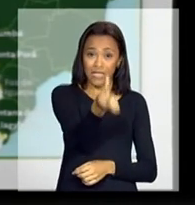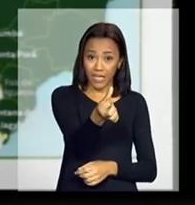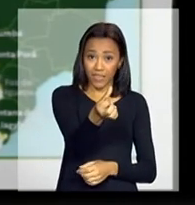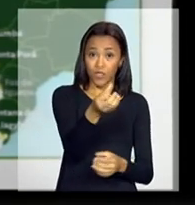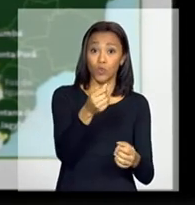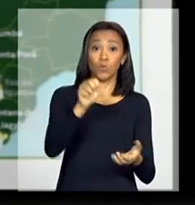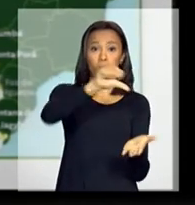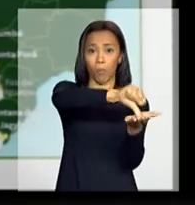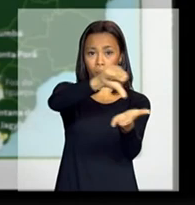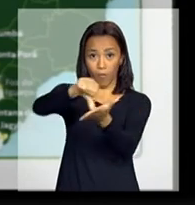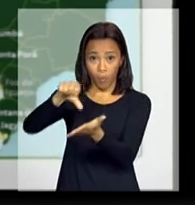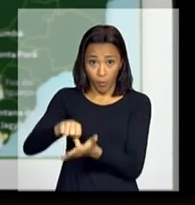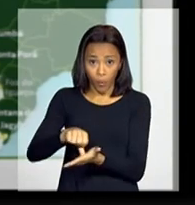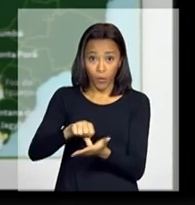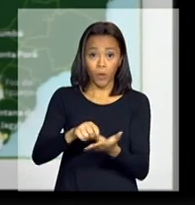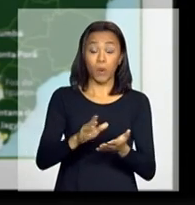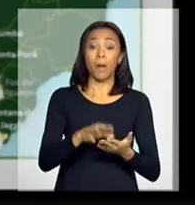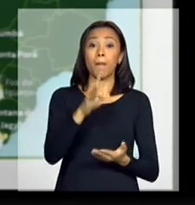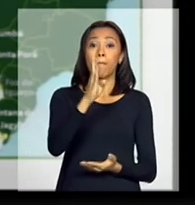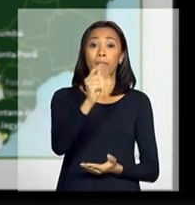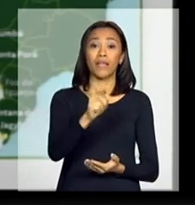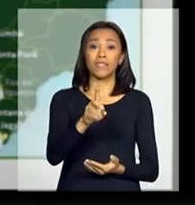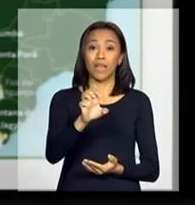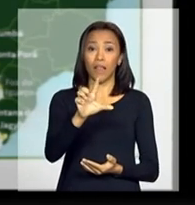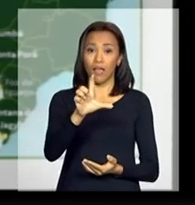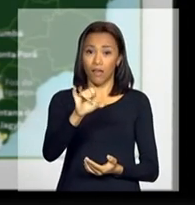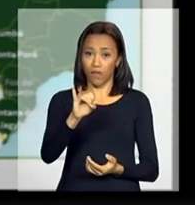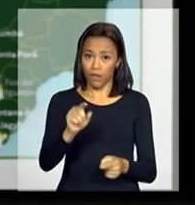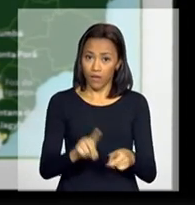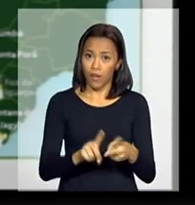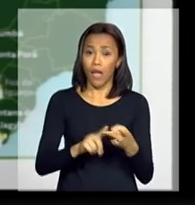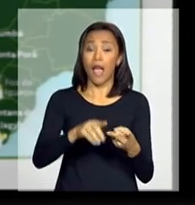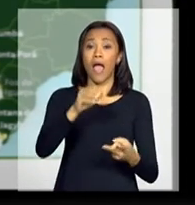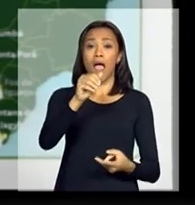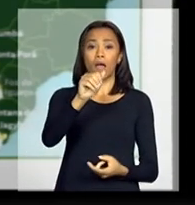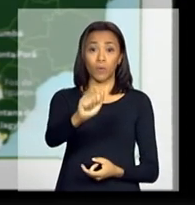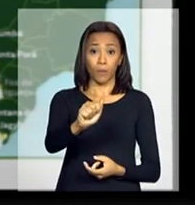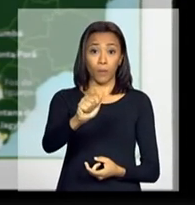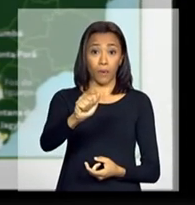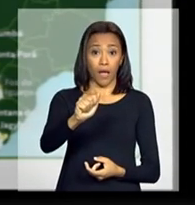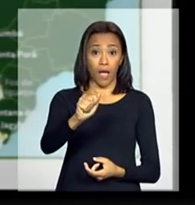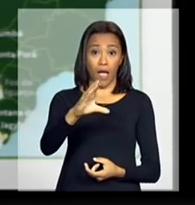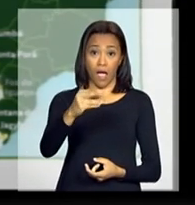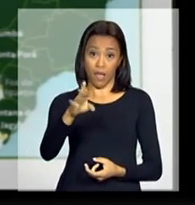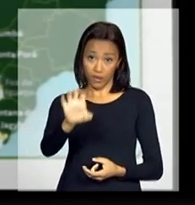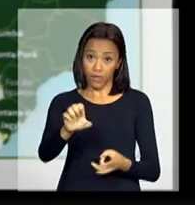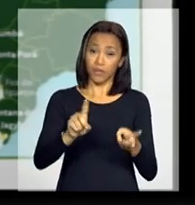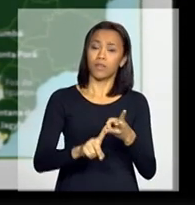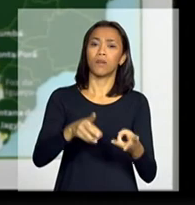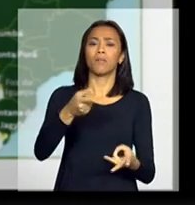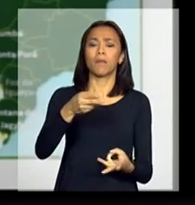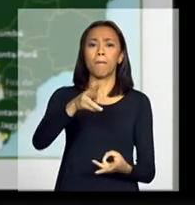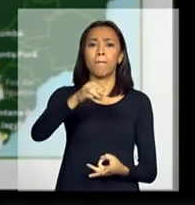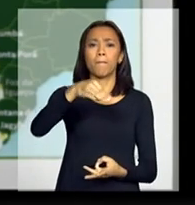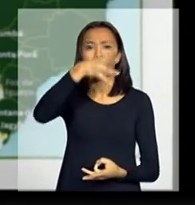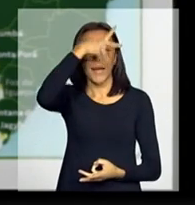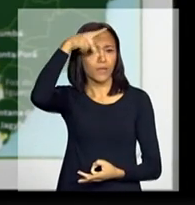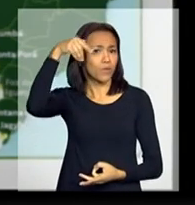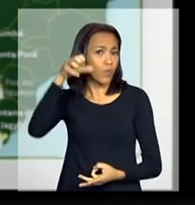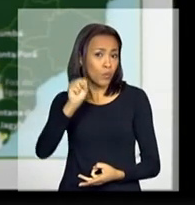áreas de fronteiras na Brasileia no Acre em Corumbá no Mato Grosso do Sul